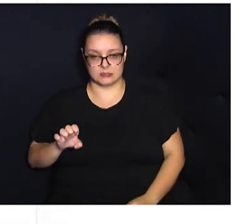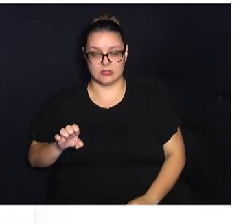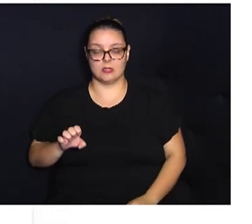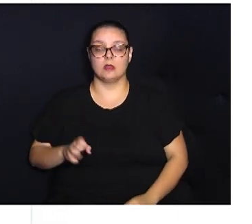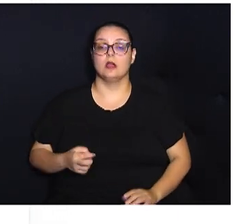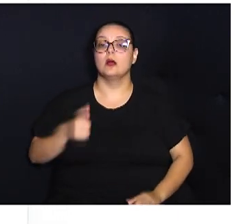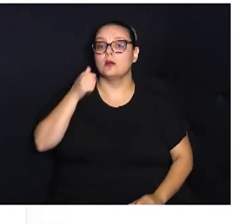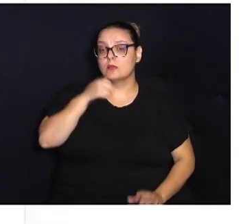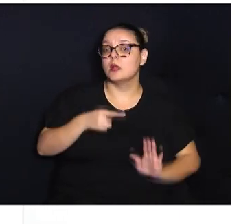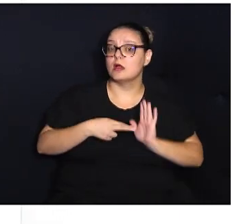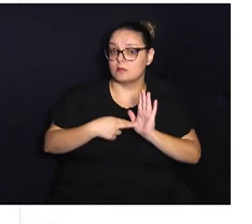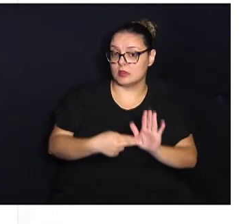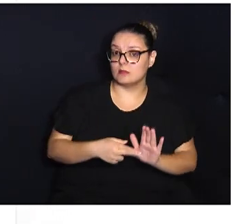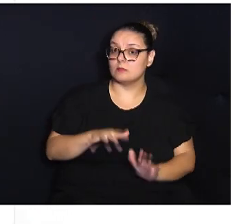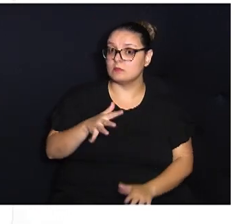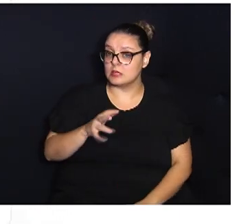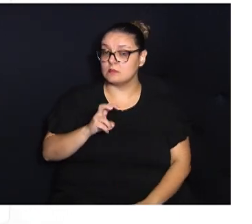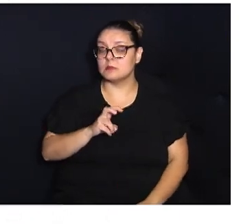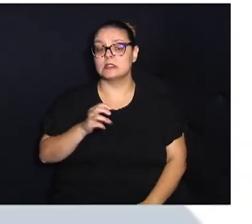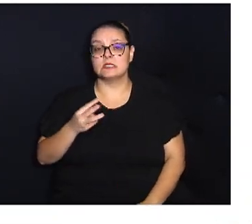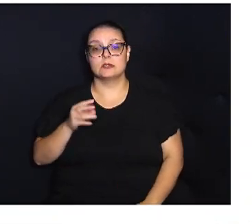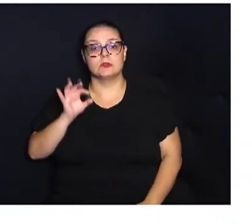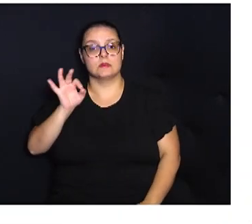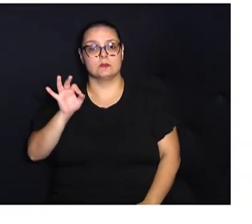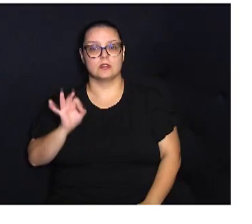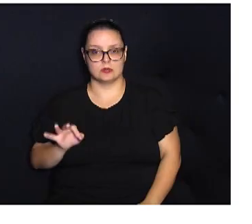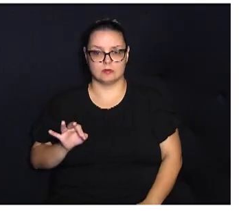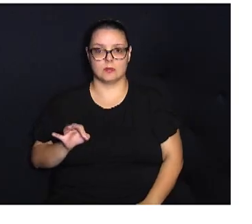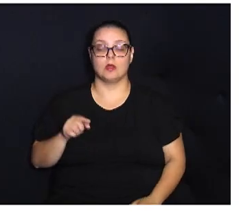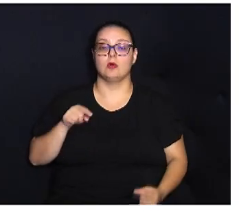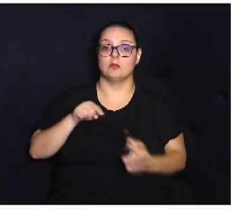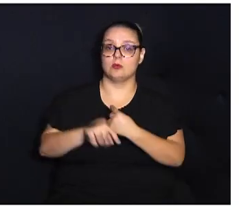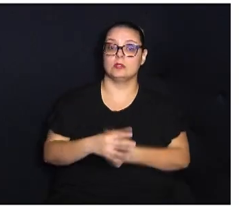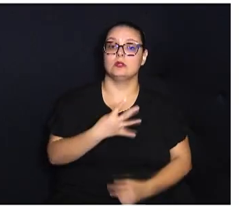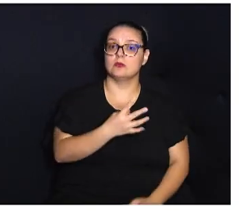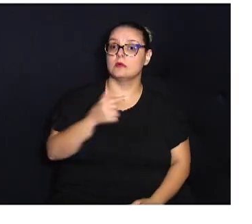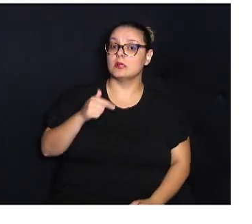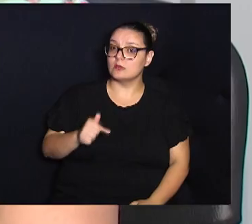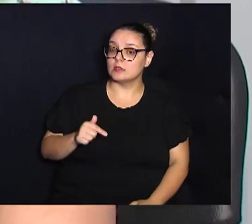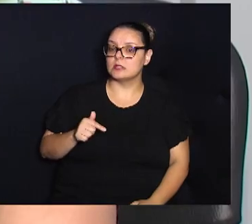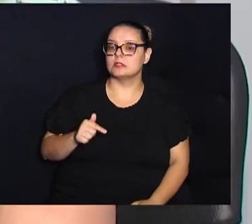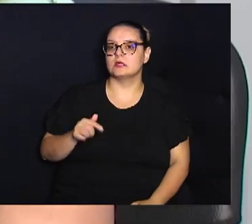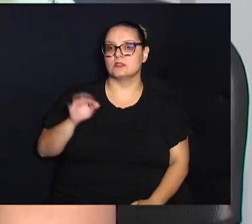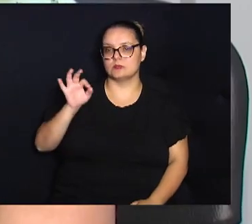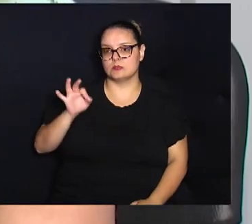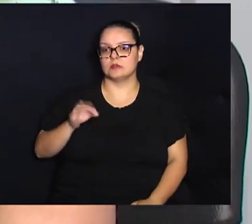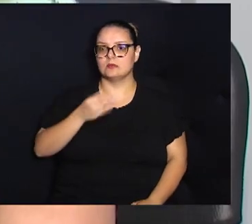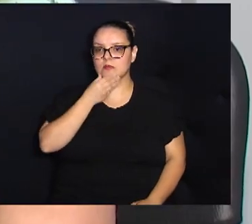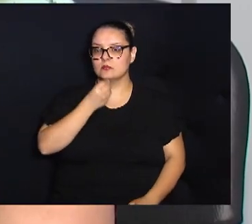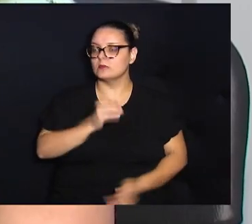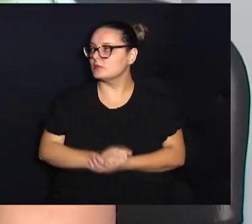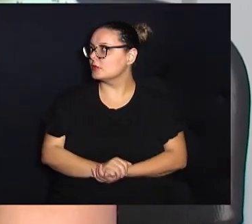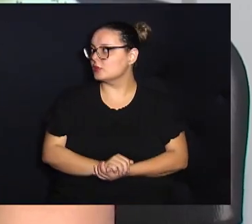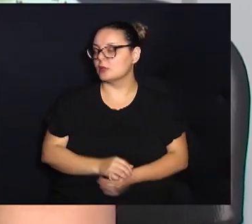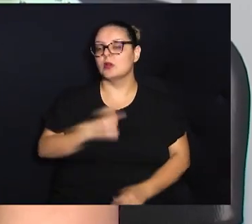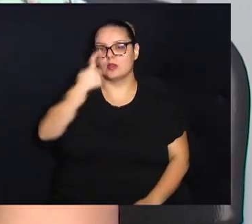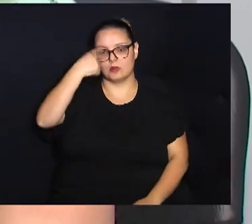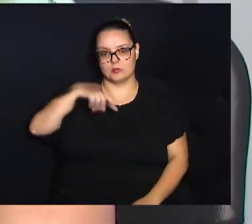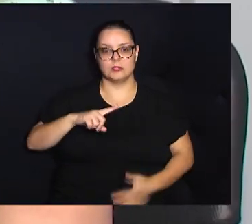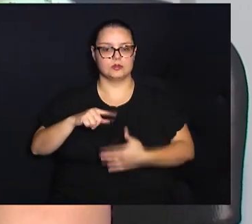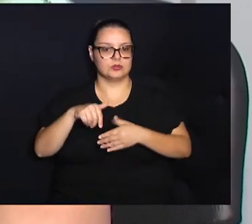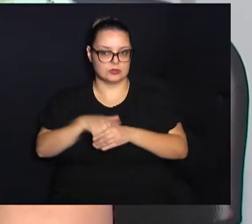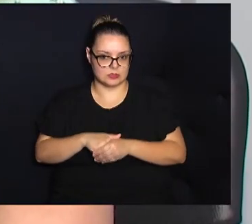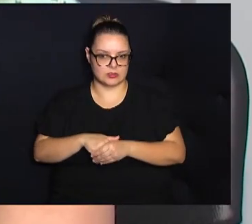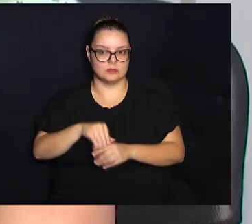representam aproximadamente 53% contra 47% de homens. O perfil do eleitorado de Campinas ele é